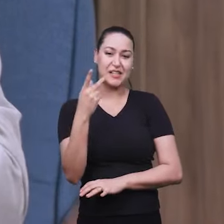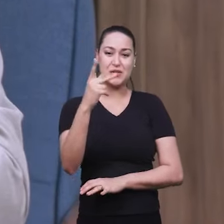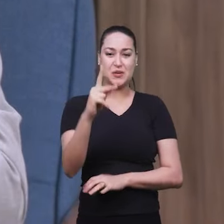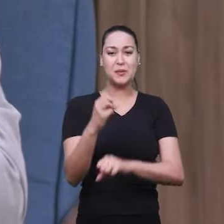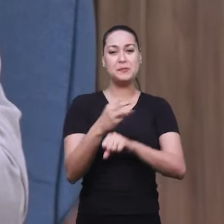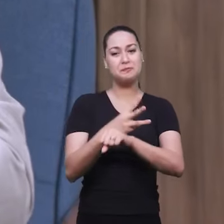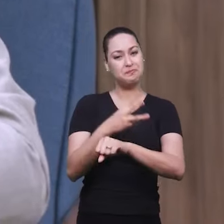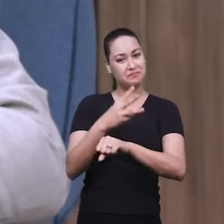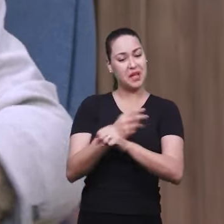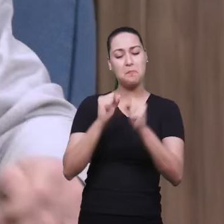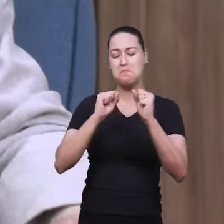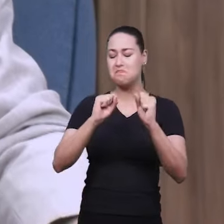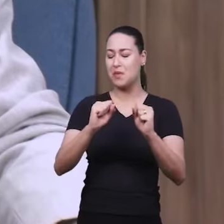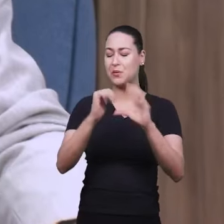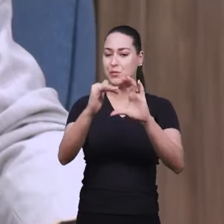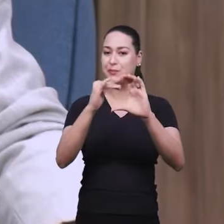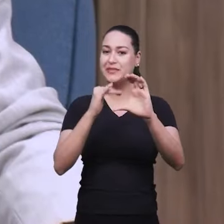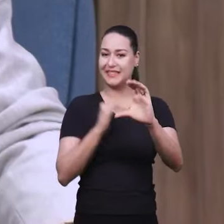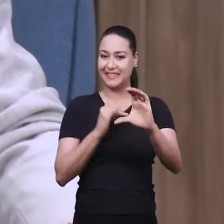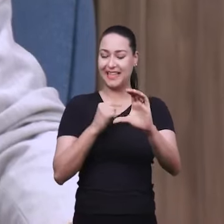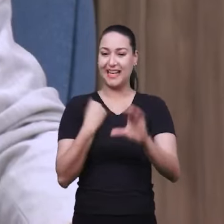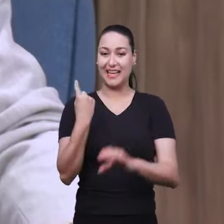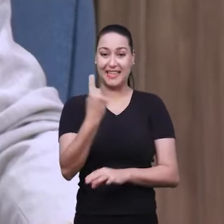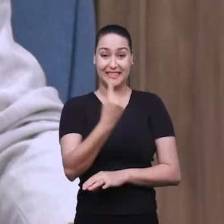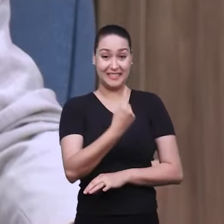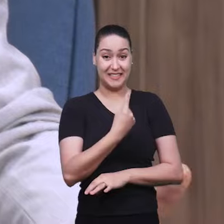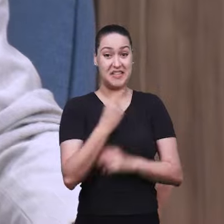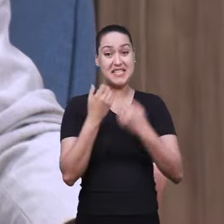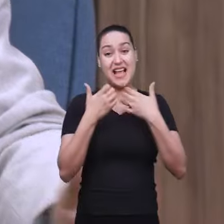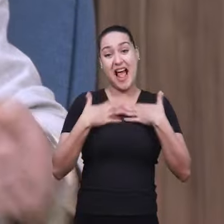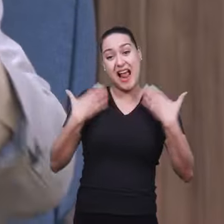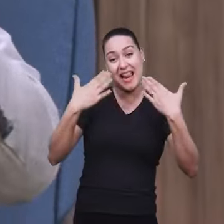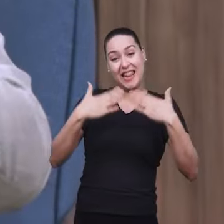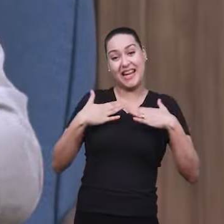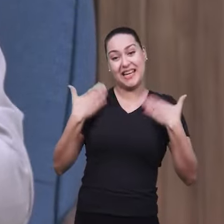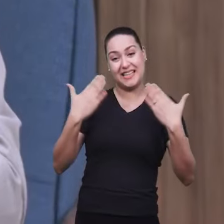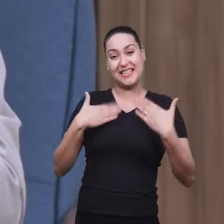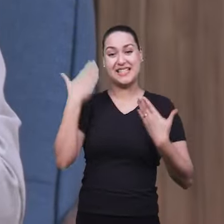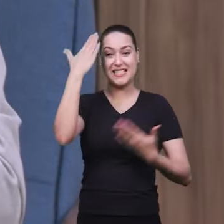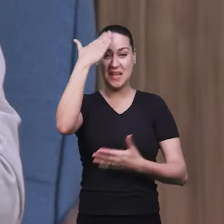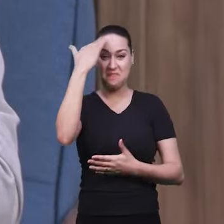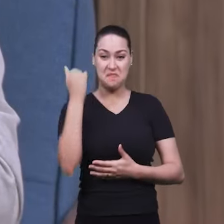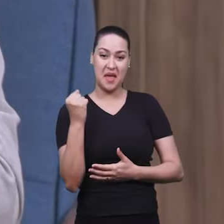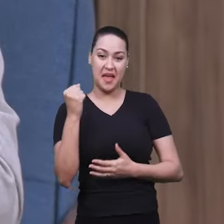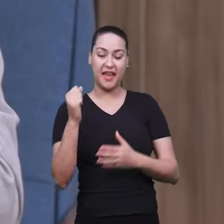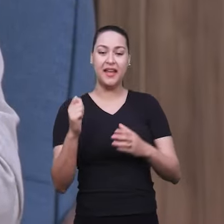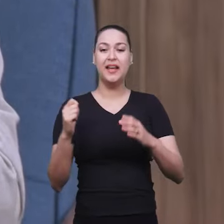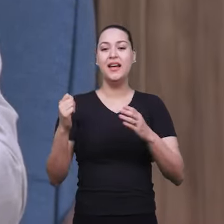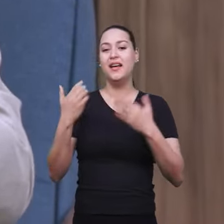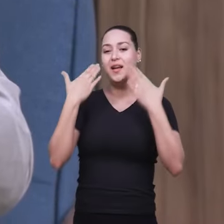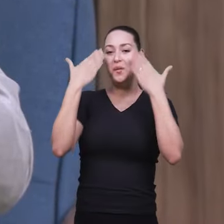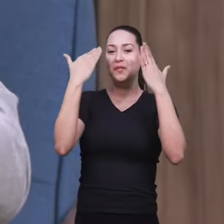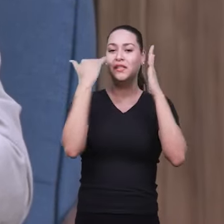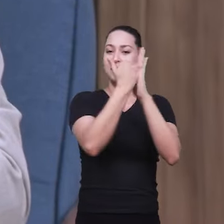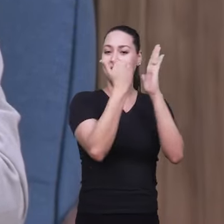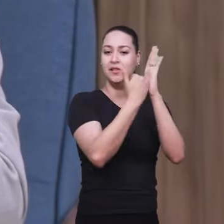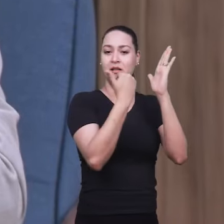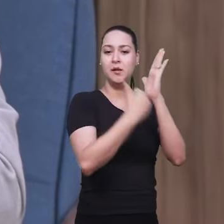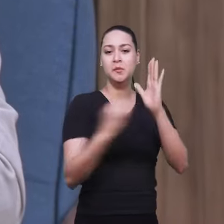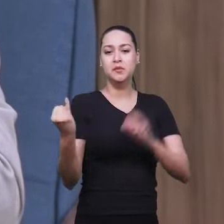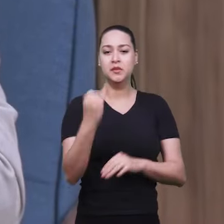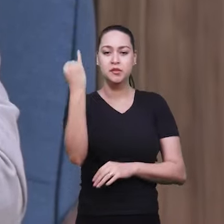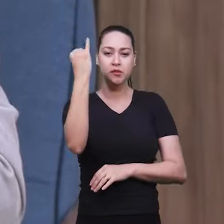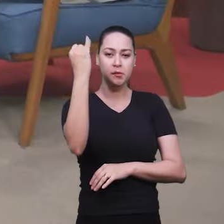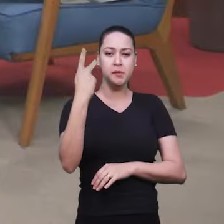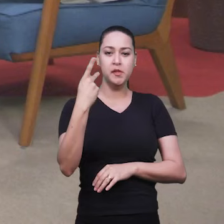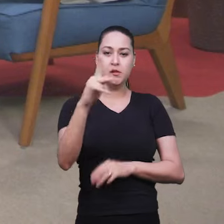É só apontar a câmera do seu celular para o QR Code e nós teremos uma grande alegria em saber que o programa é importante para você, para sua família, para a sua igreja.